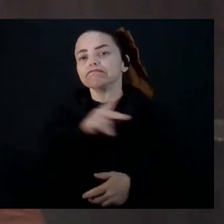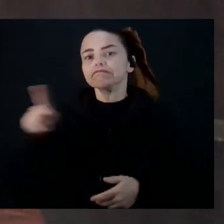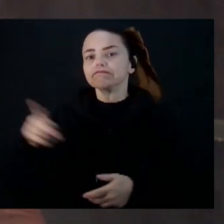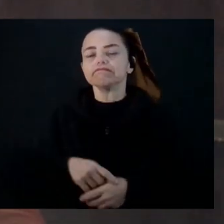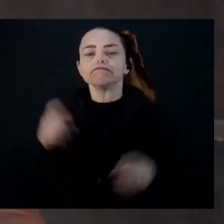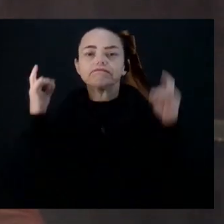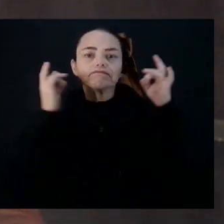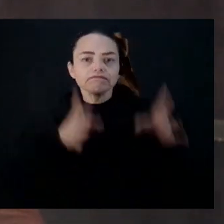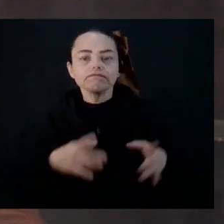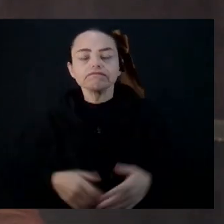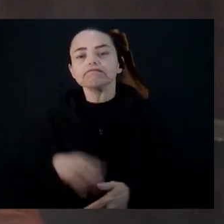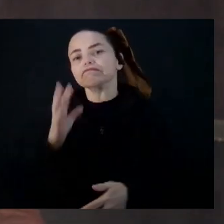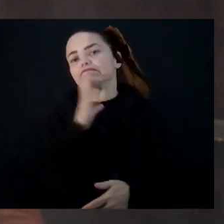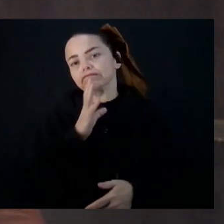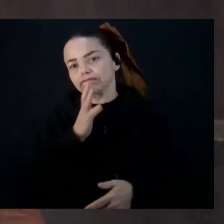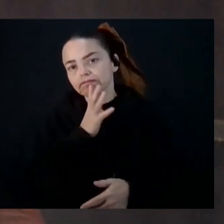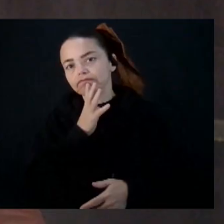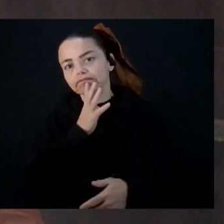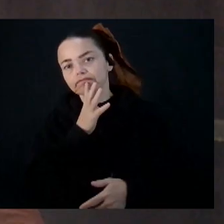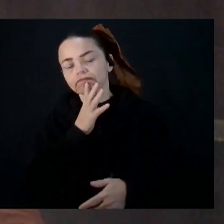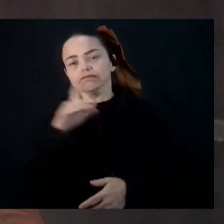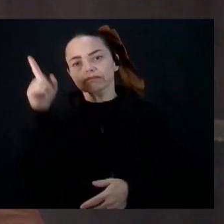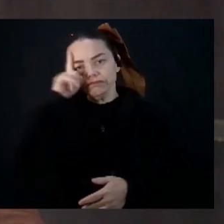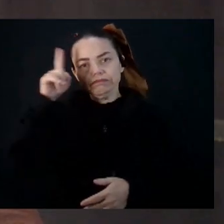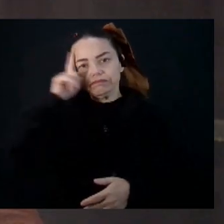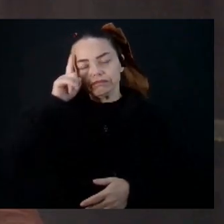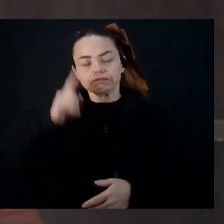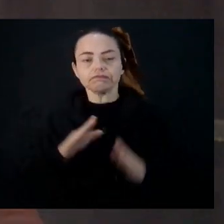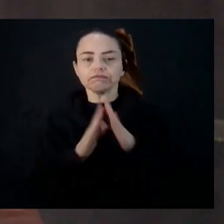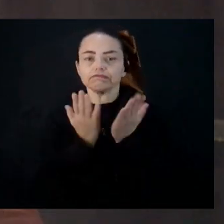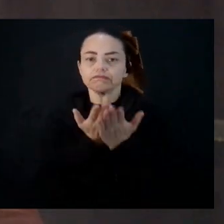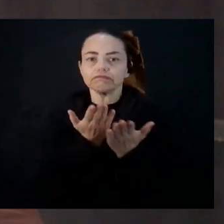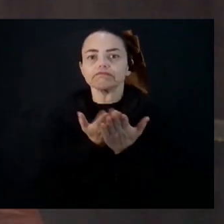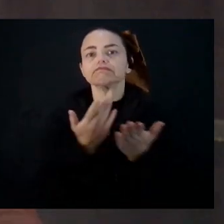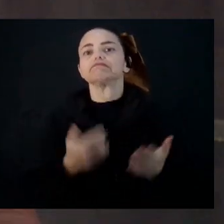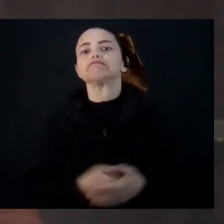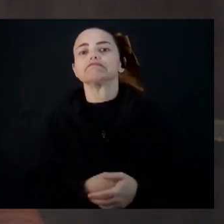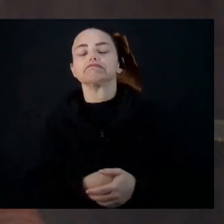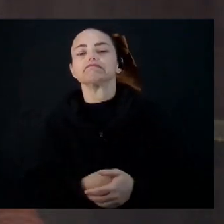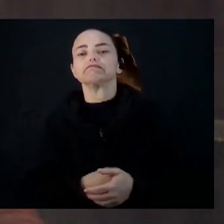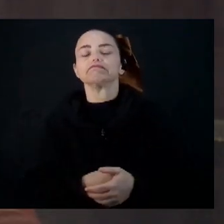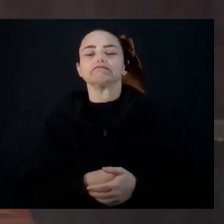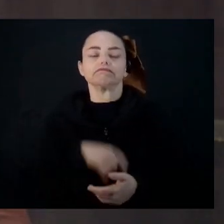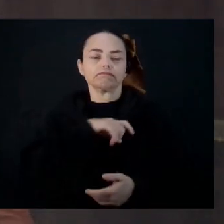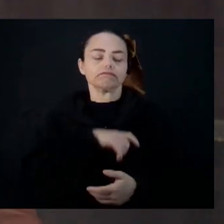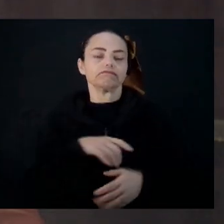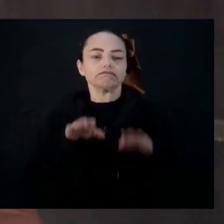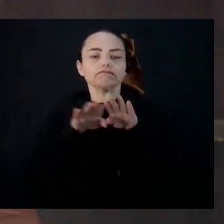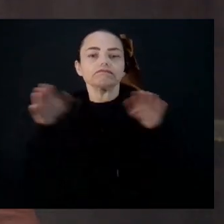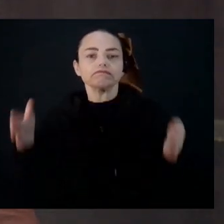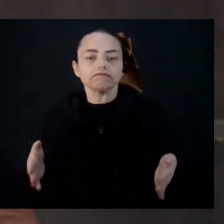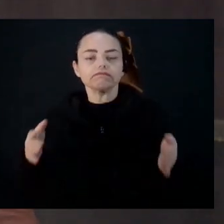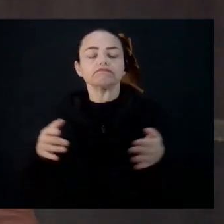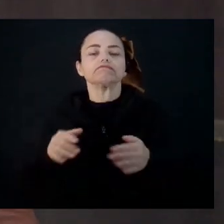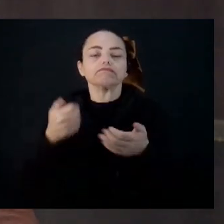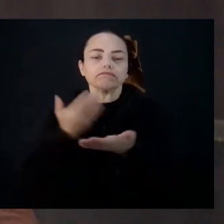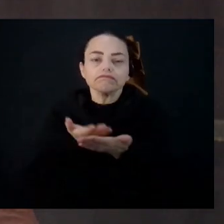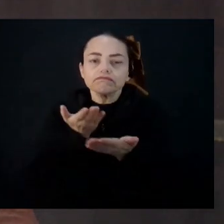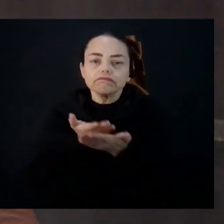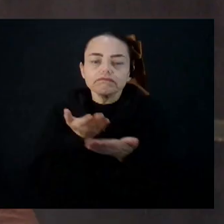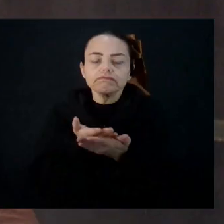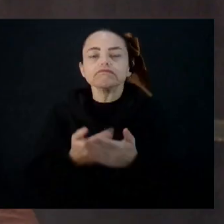já conhecia como rotina, como escola, como dia a dia, como a carteira dela, ou como as atividades que ela